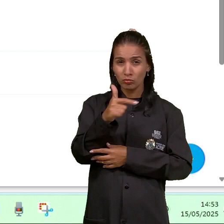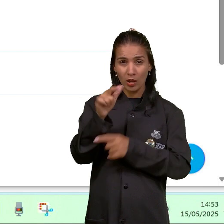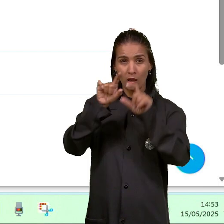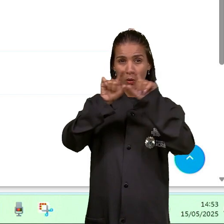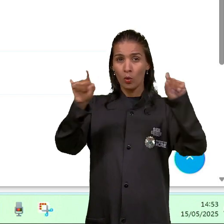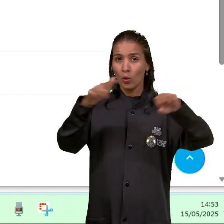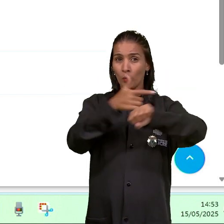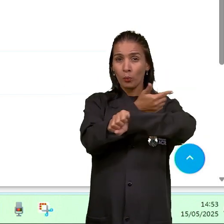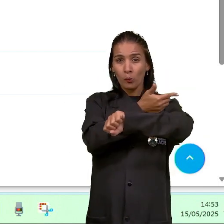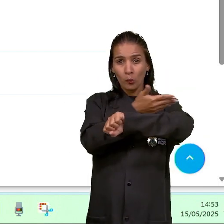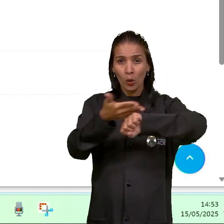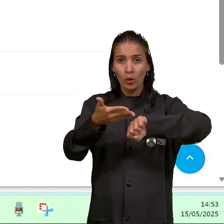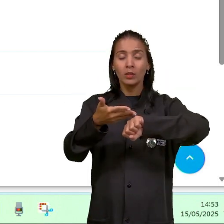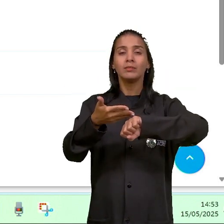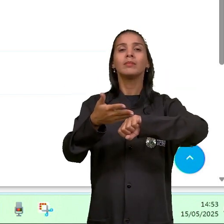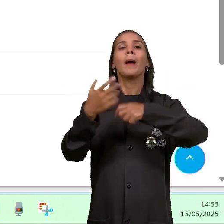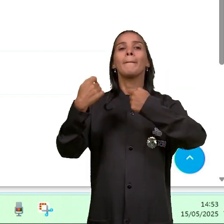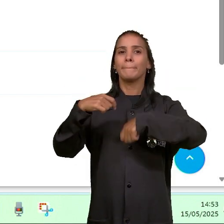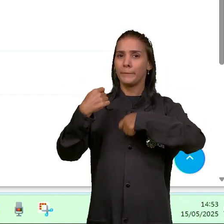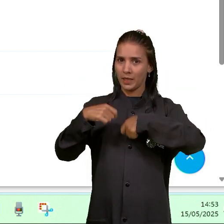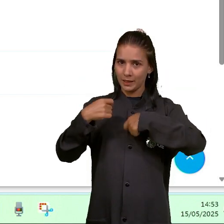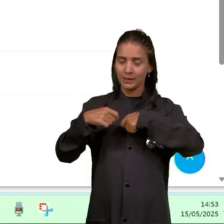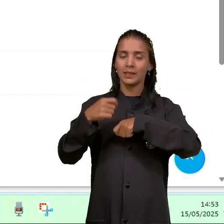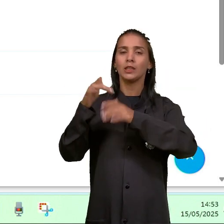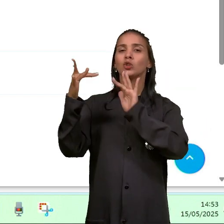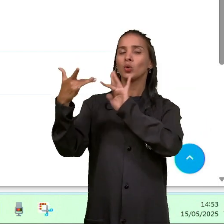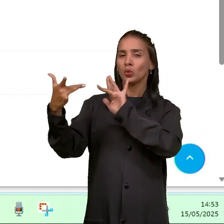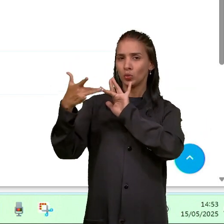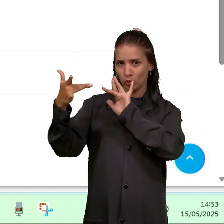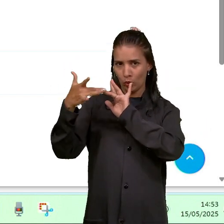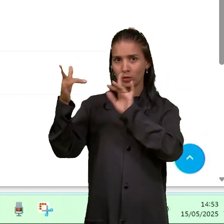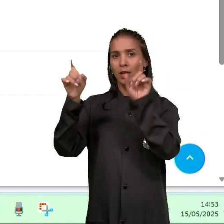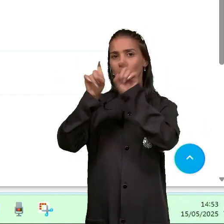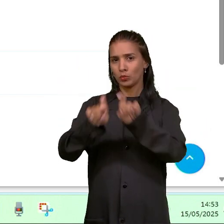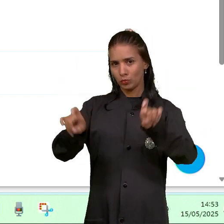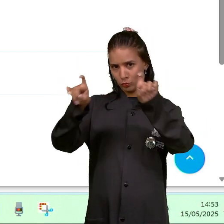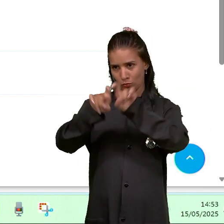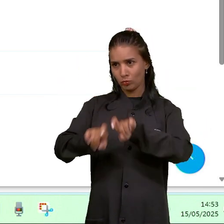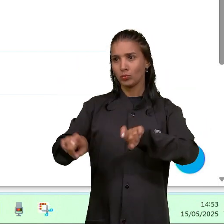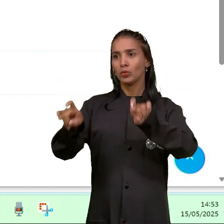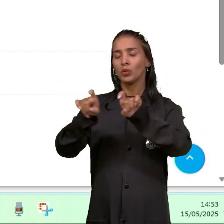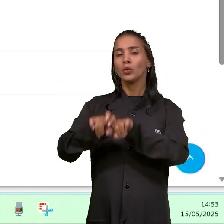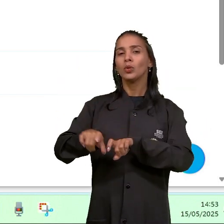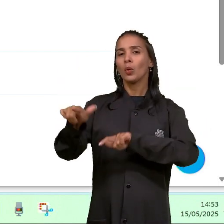falei para vocês, tá? Entre em contato com a informática do órgão de vocês e eles vão